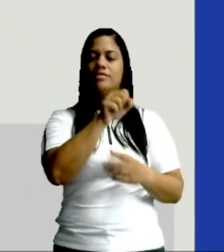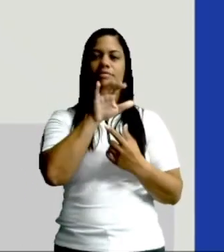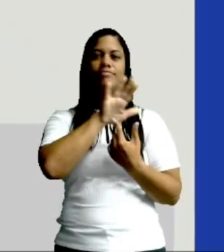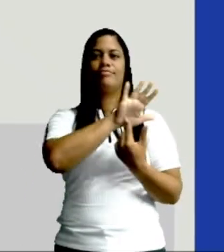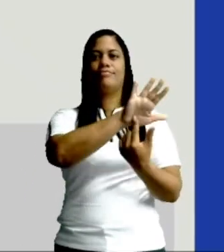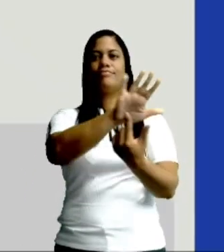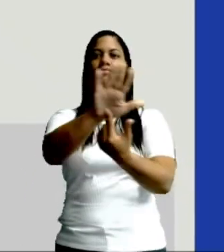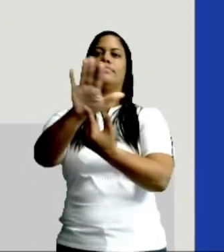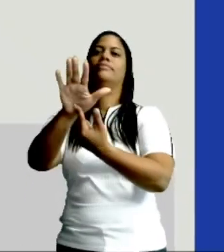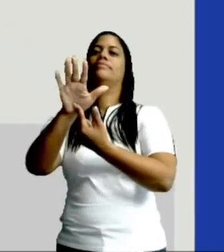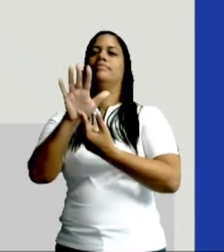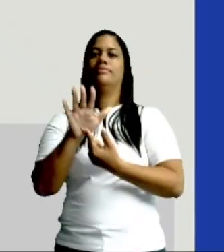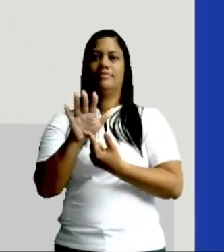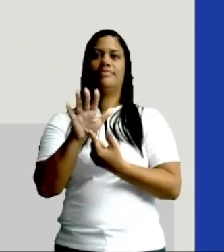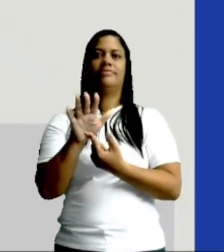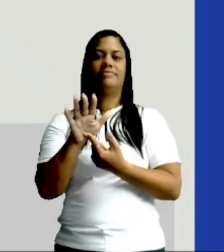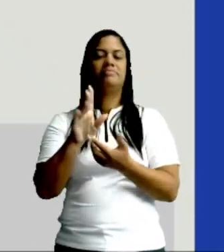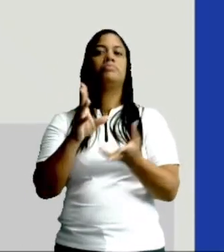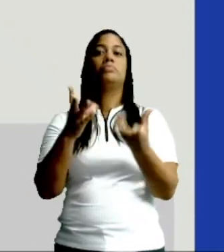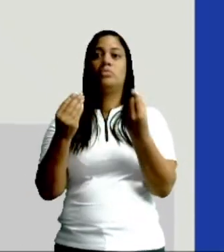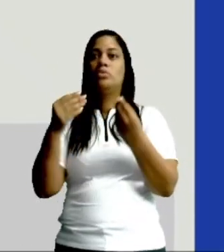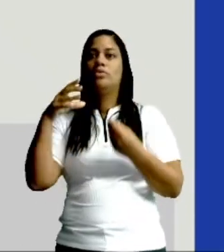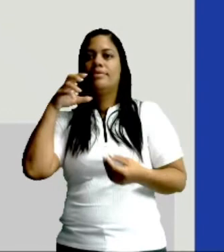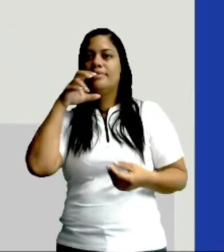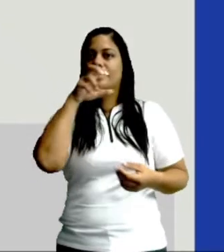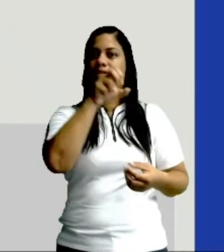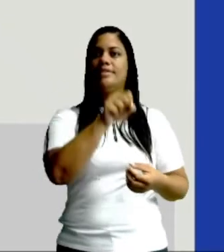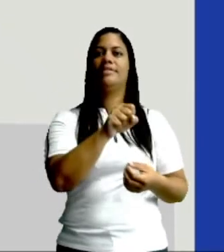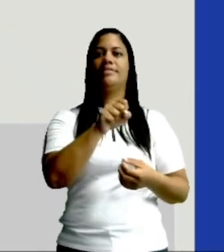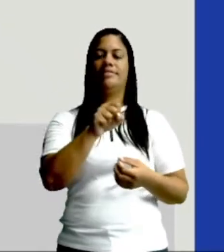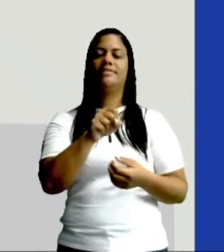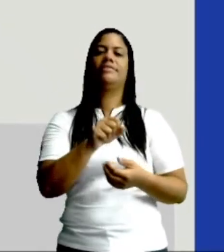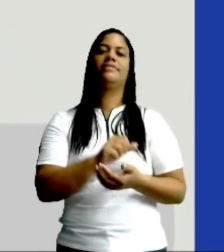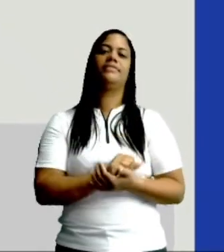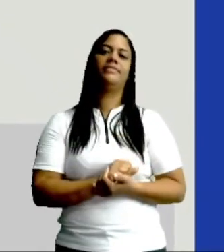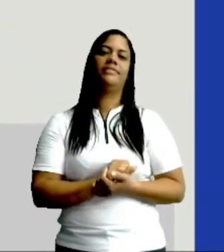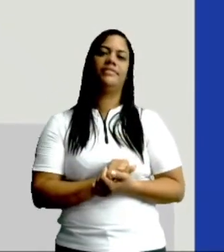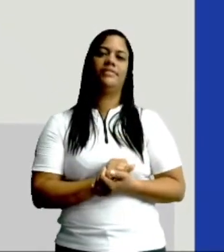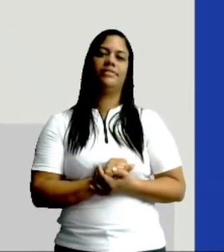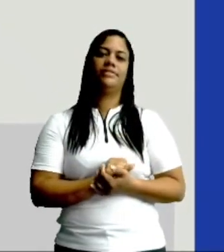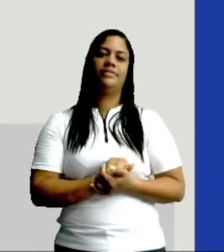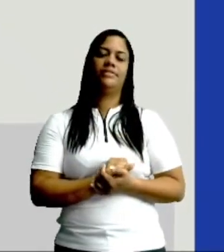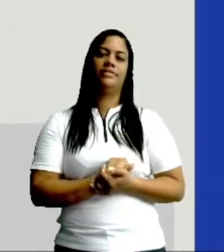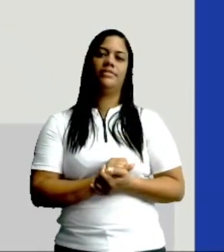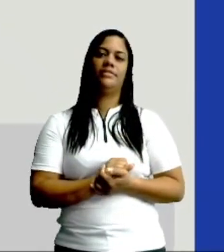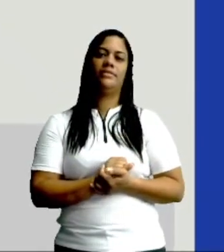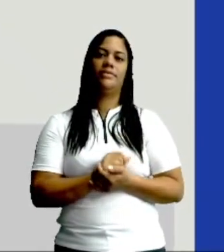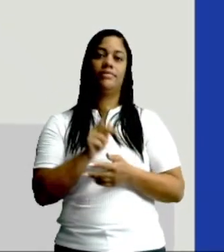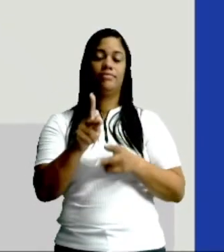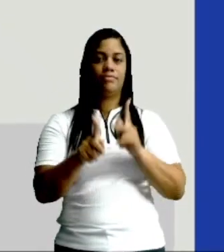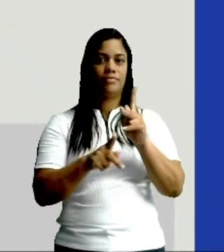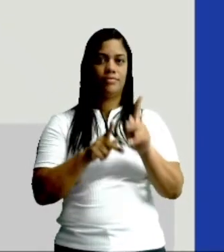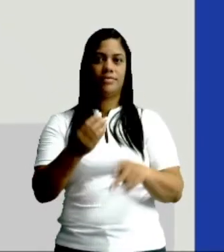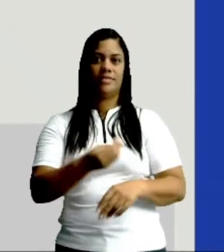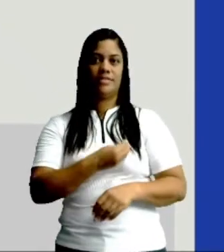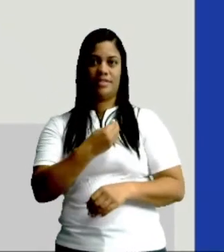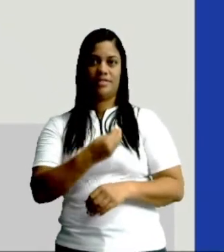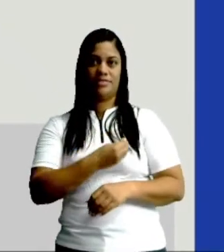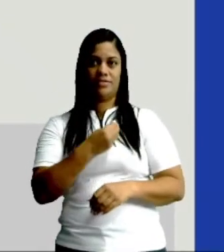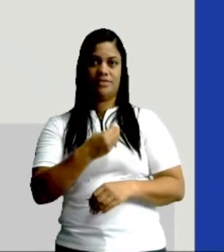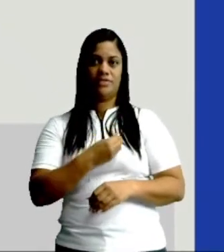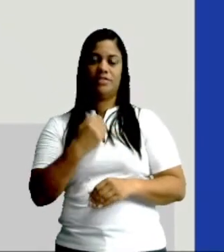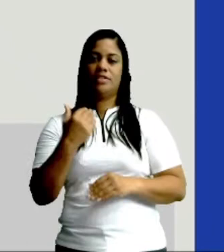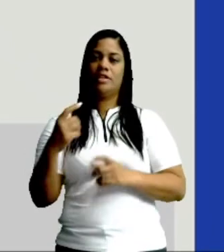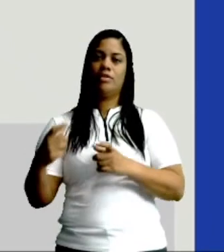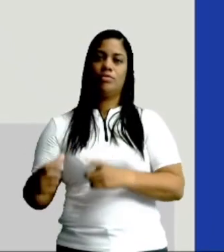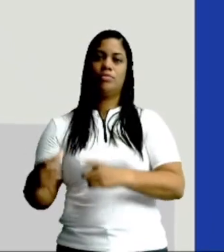representam um clima extremo, né? O clima quente extremo. Os povos seguem uma vida nômade